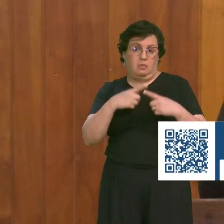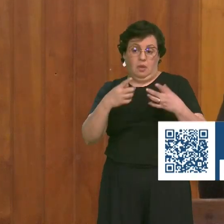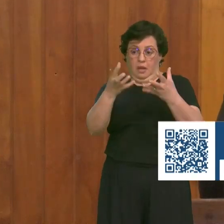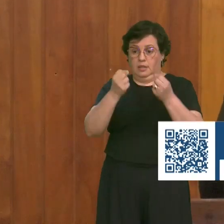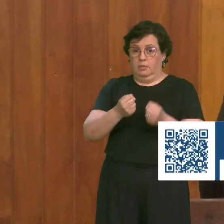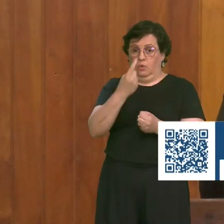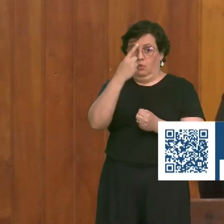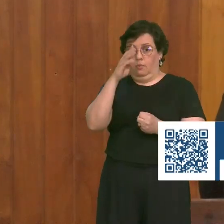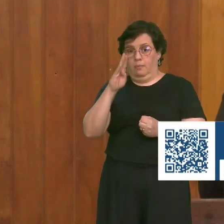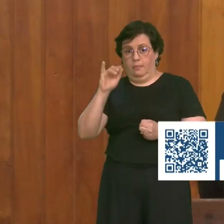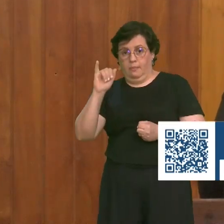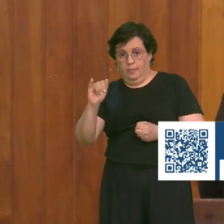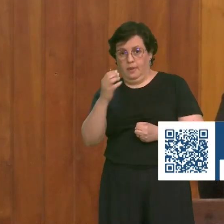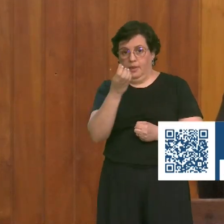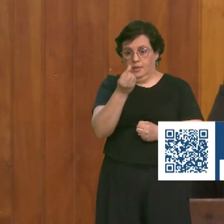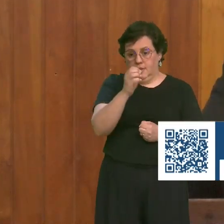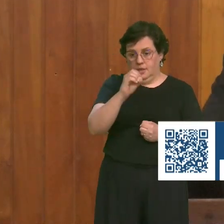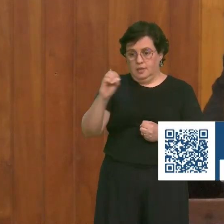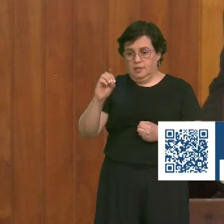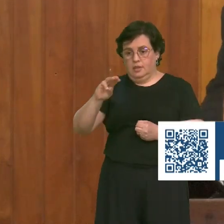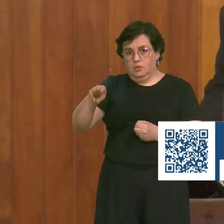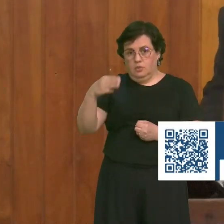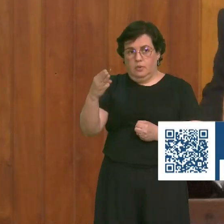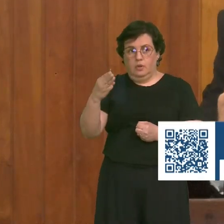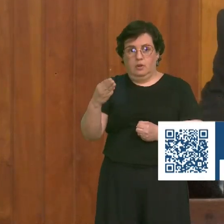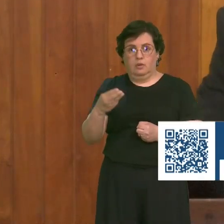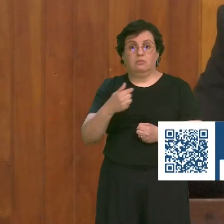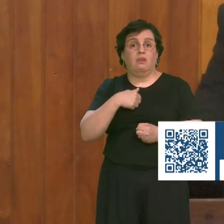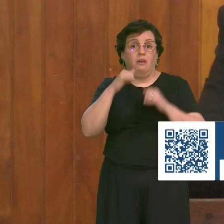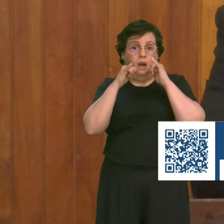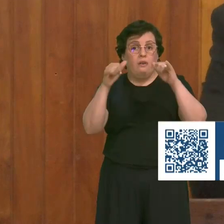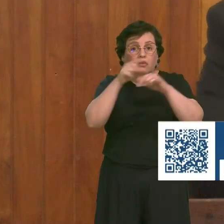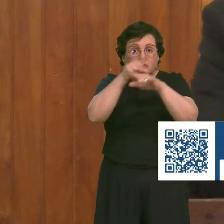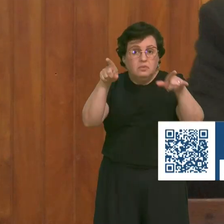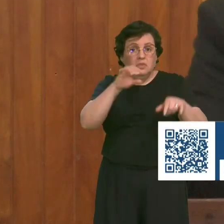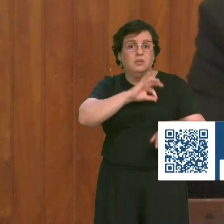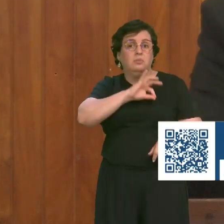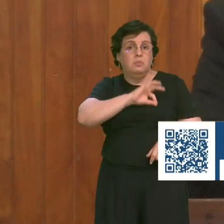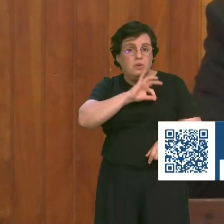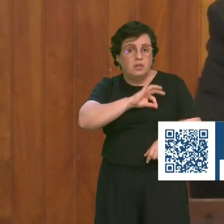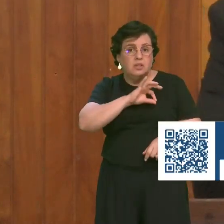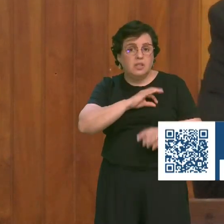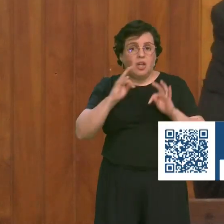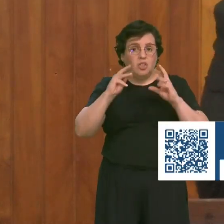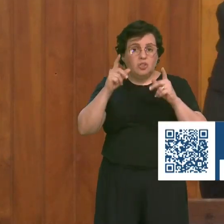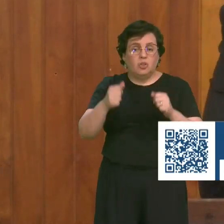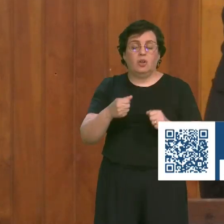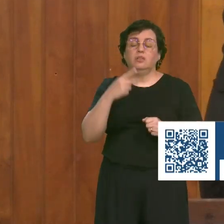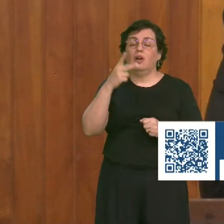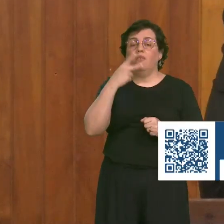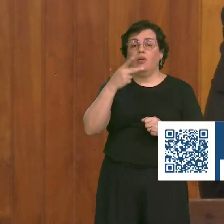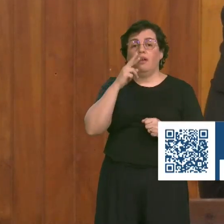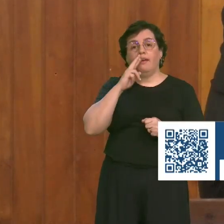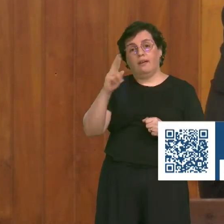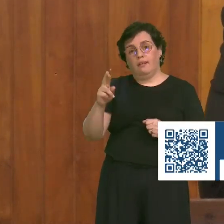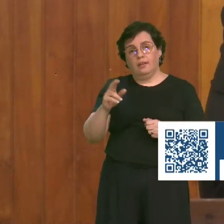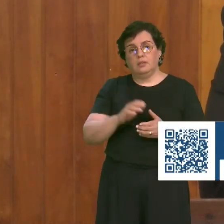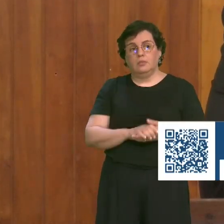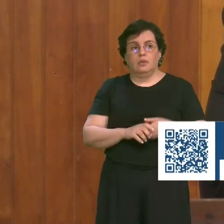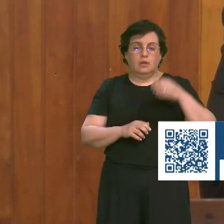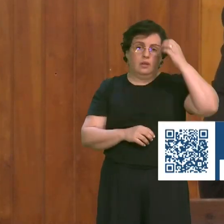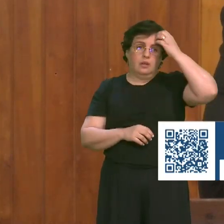e 600 milhões e a resposta veio o pior ainda eu aviso aos senhores policiais militares e civis disseram assim na resposta